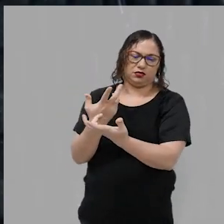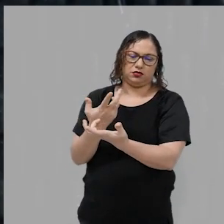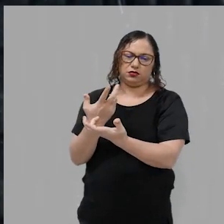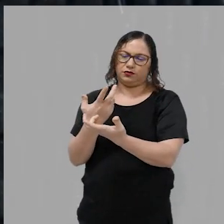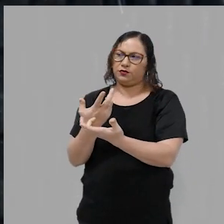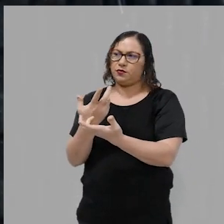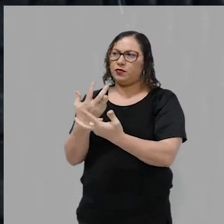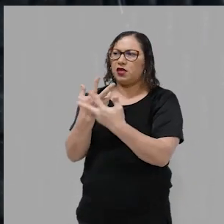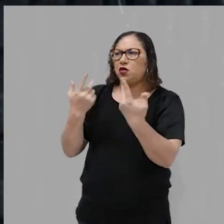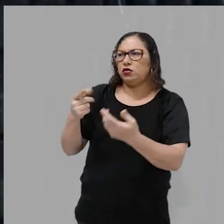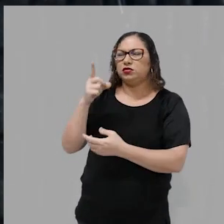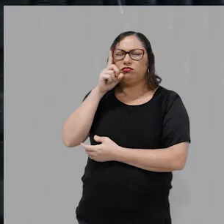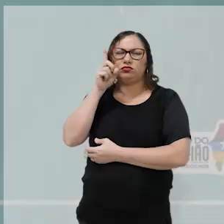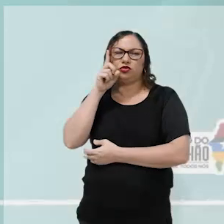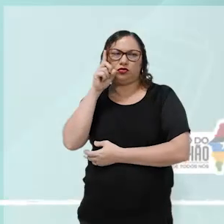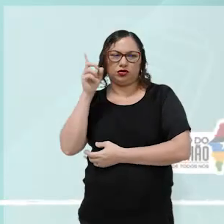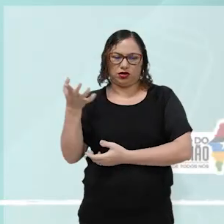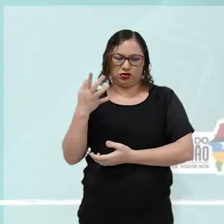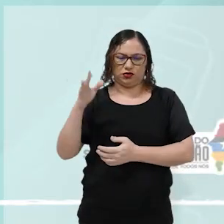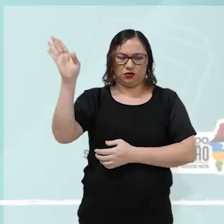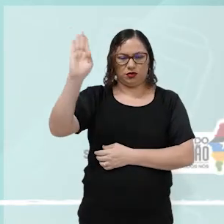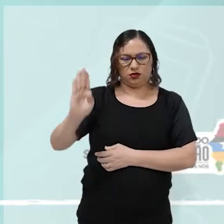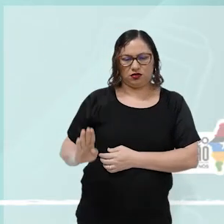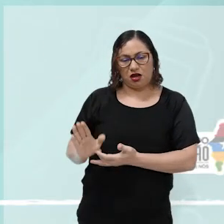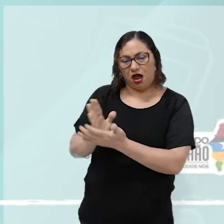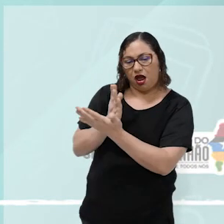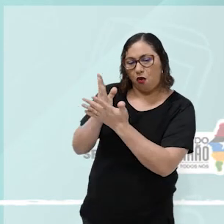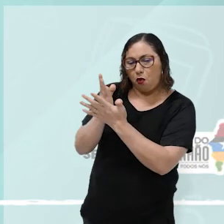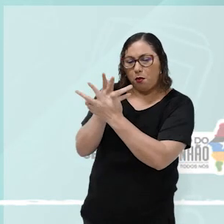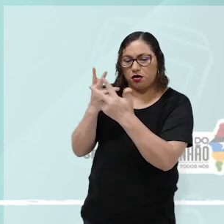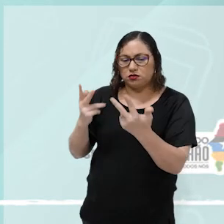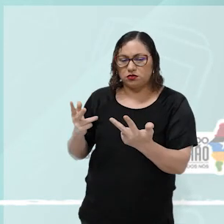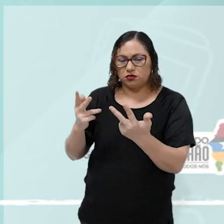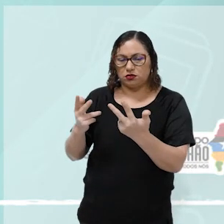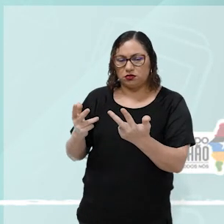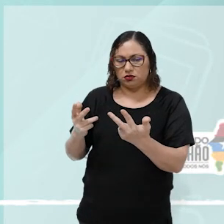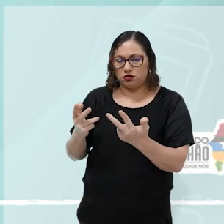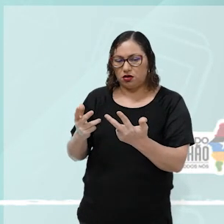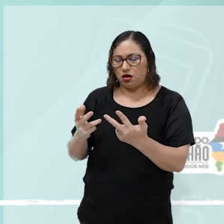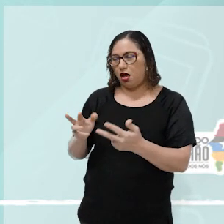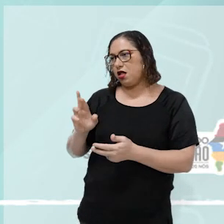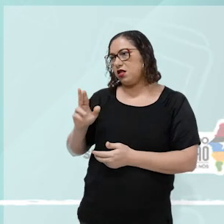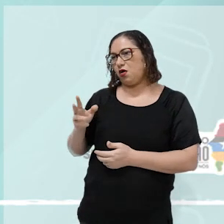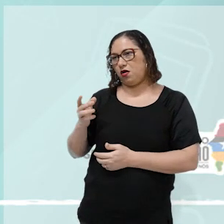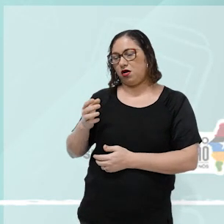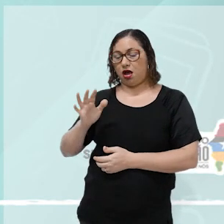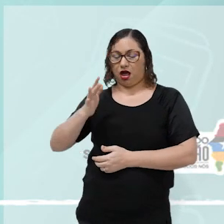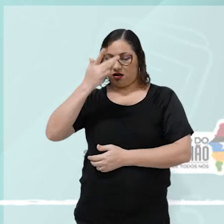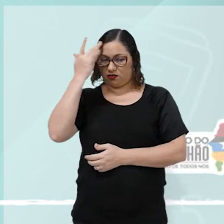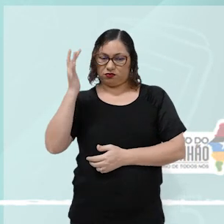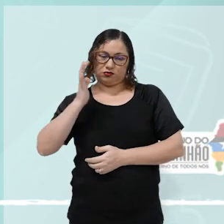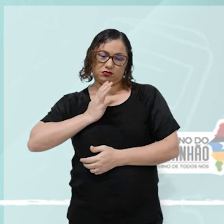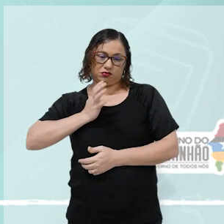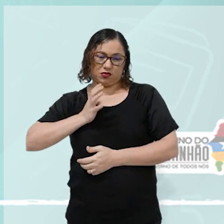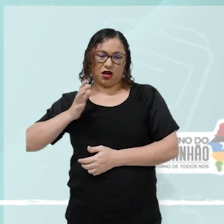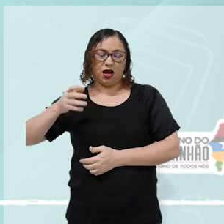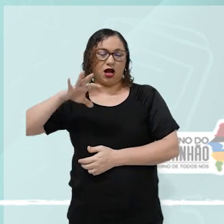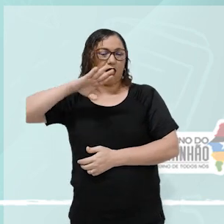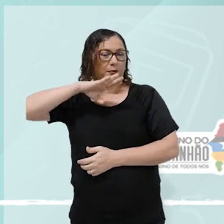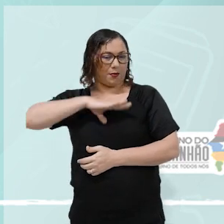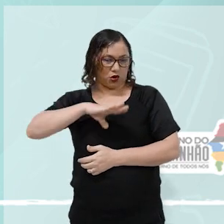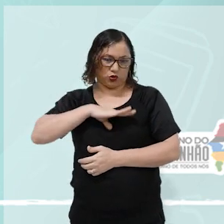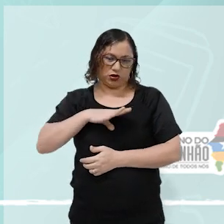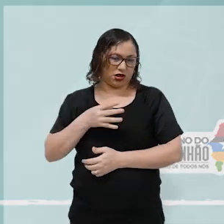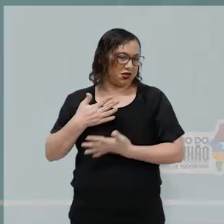cotidiano brasileiro, e algumas dessas cenas não eram agradáveis aos nobres, aos ricaços portugueses da época,